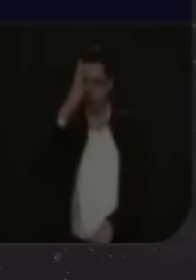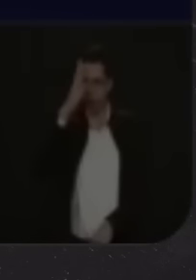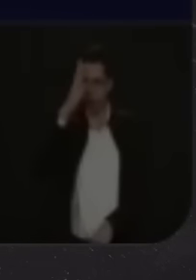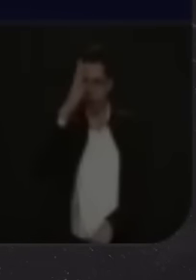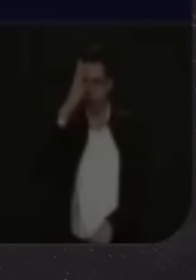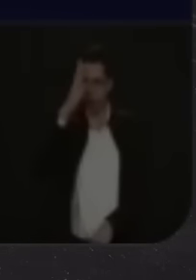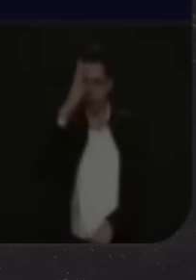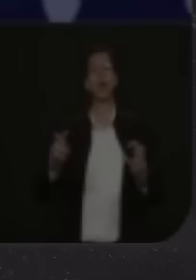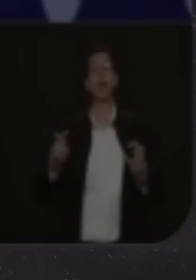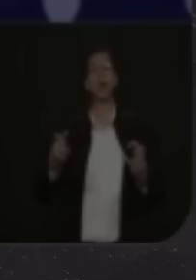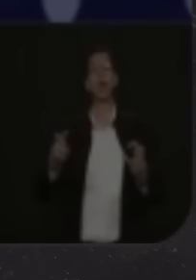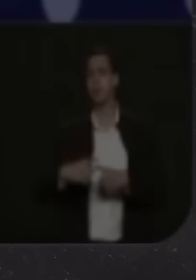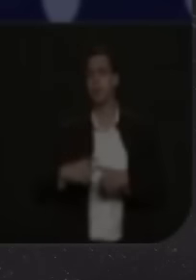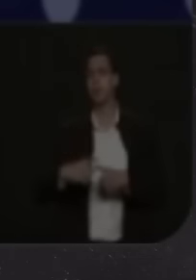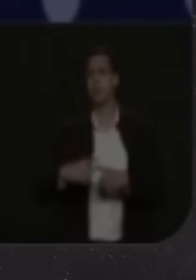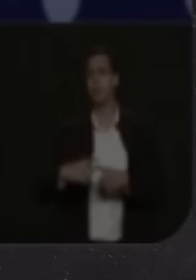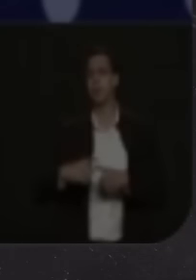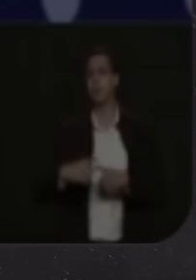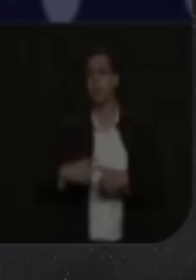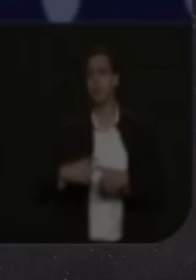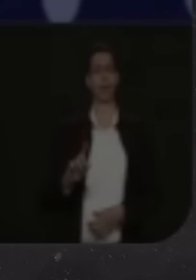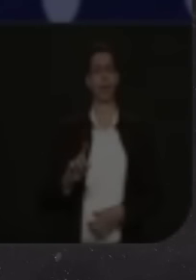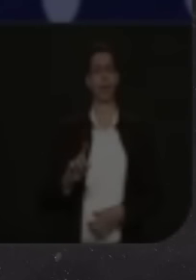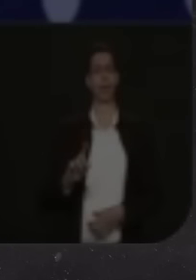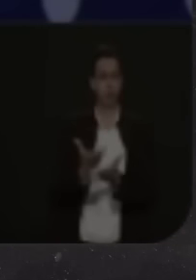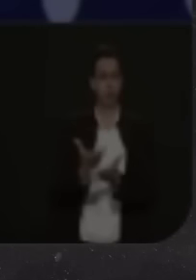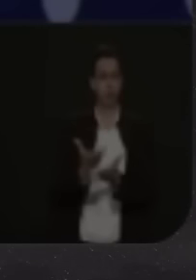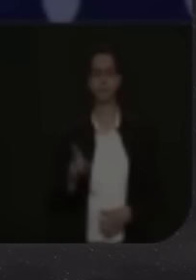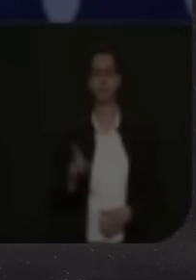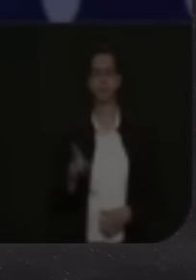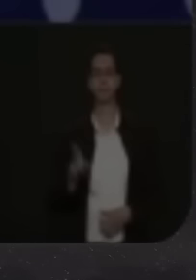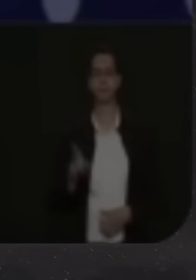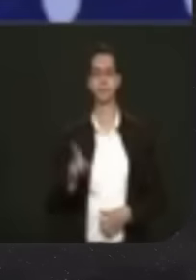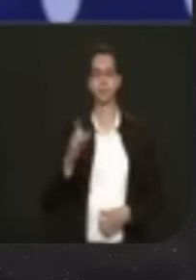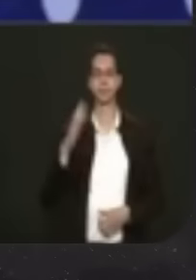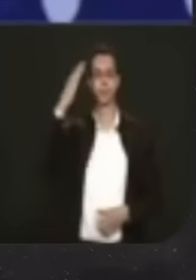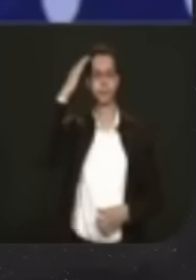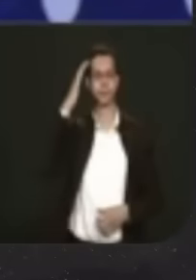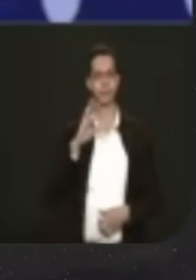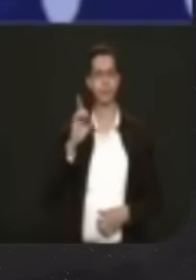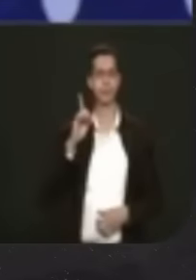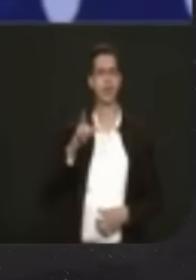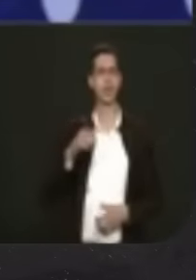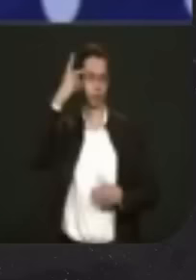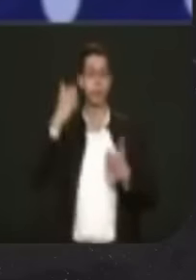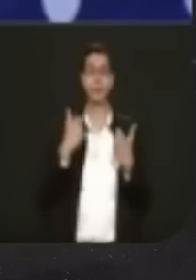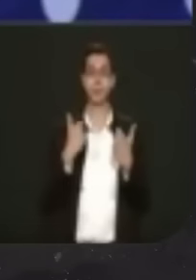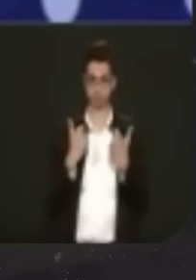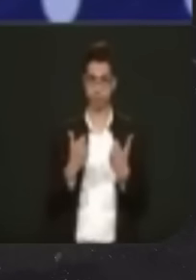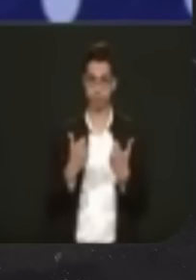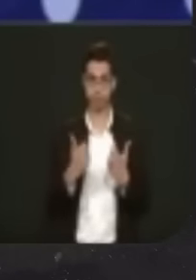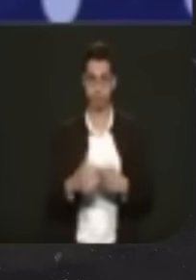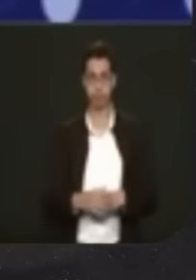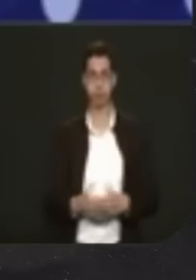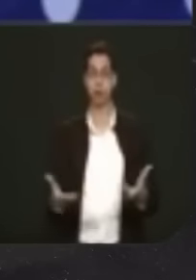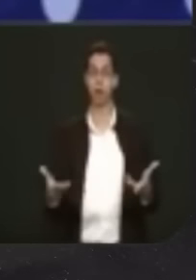o que que ele perguntou de Harvard O que que tem a ver em Harvard lá